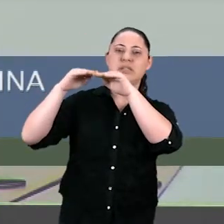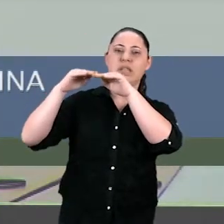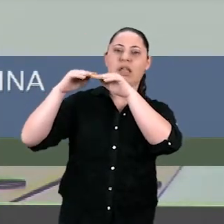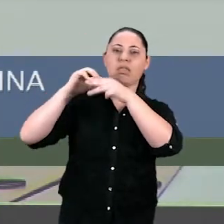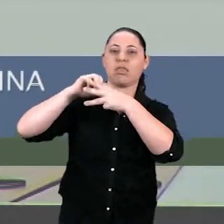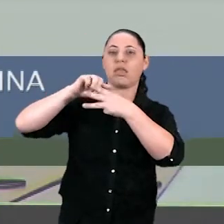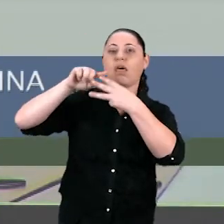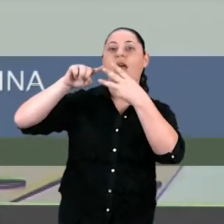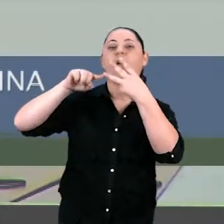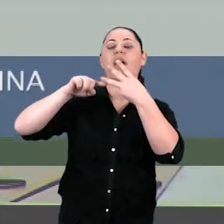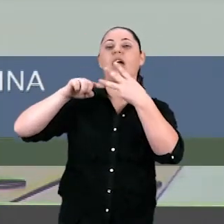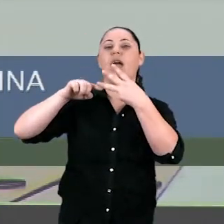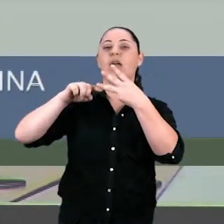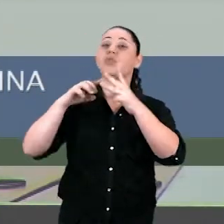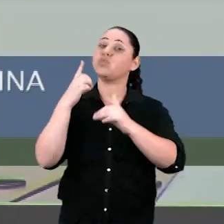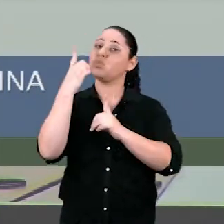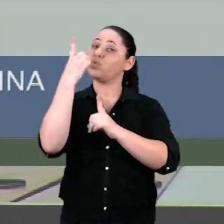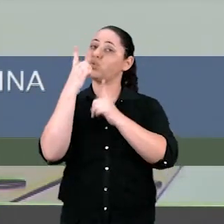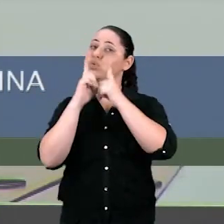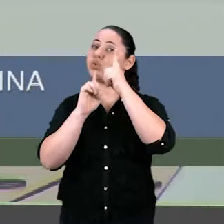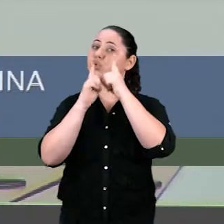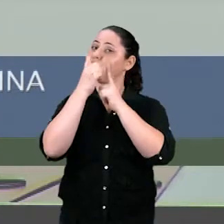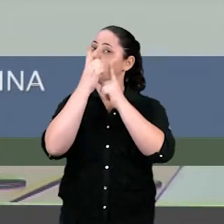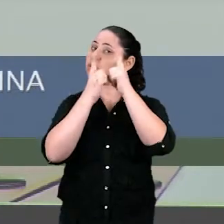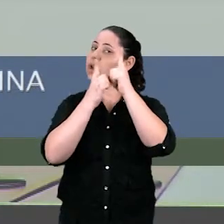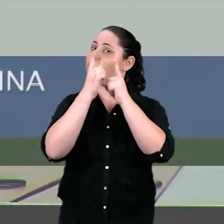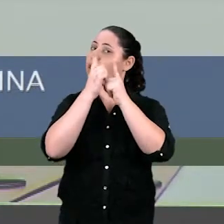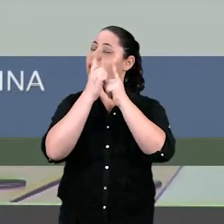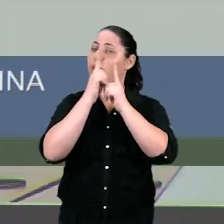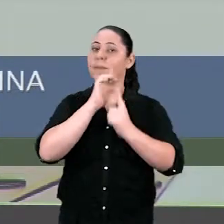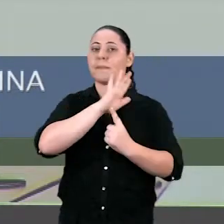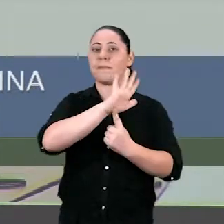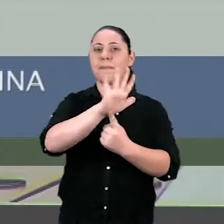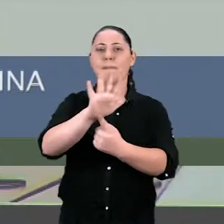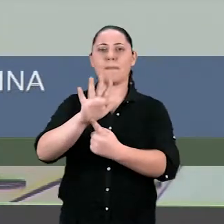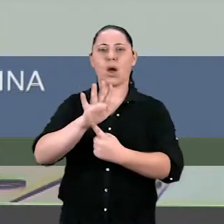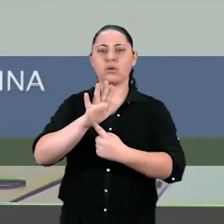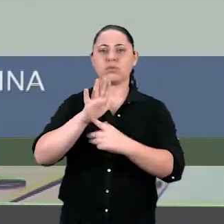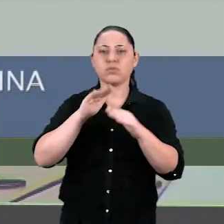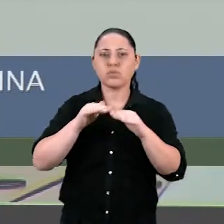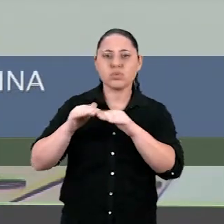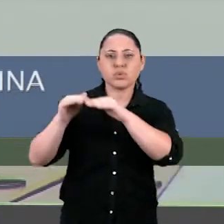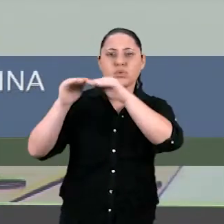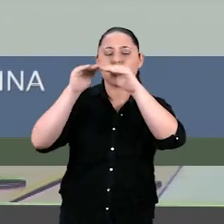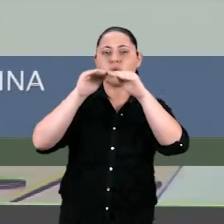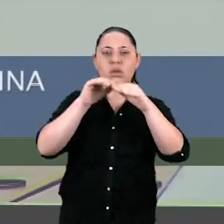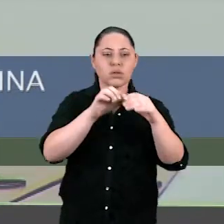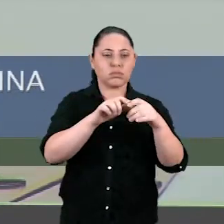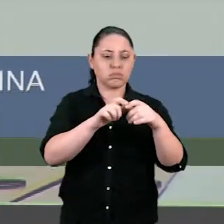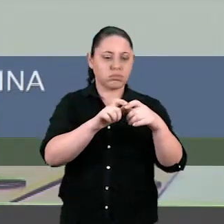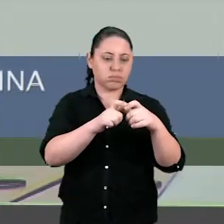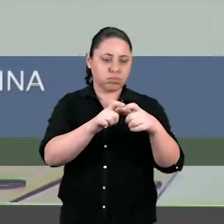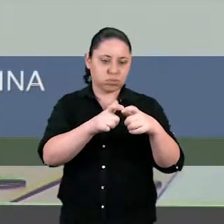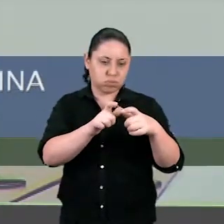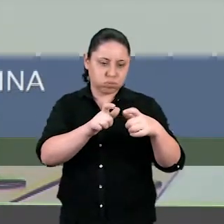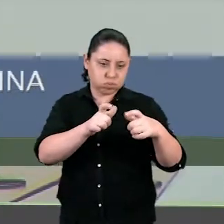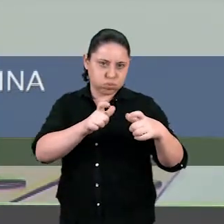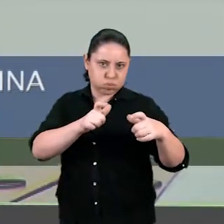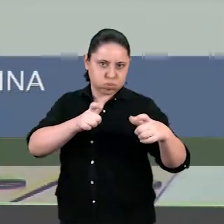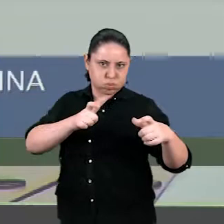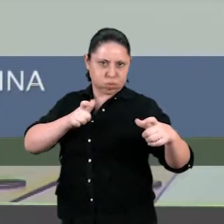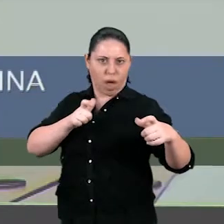indicadores demonstram que a democracia vem aumentando na América Latina de forma consistente nos últimos 25